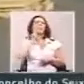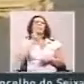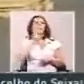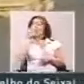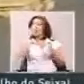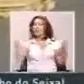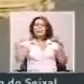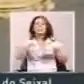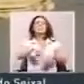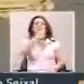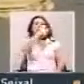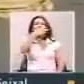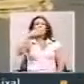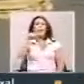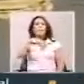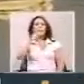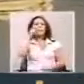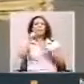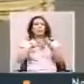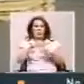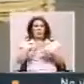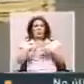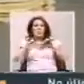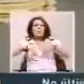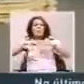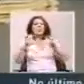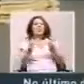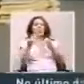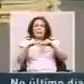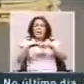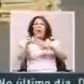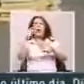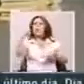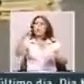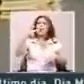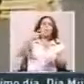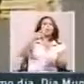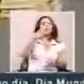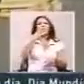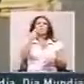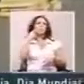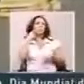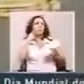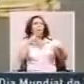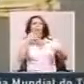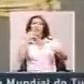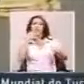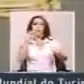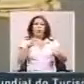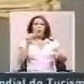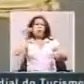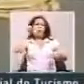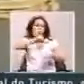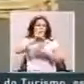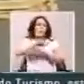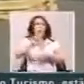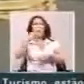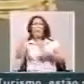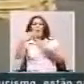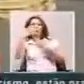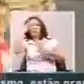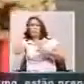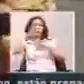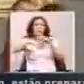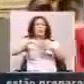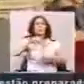cerca de 500 mil pessoas. E depois conseguimos ver que há um ou dois ou três ou que sejam 10 casos de excesso por ano, estamos a